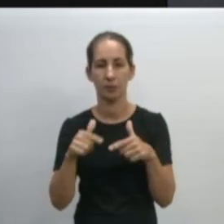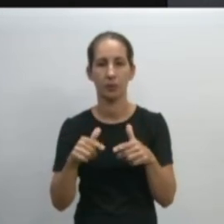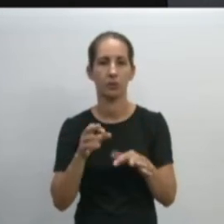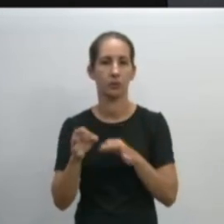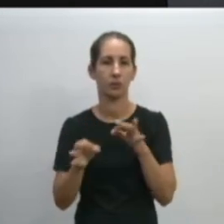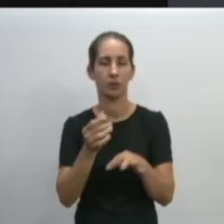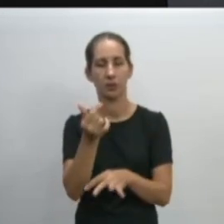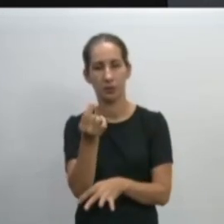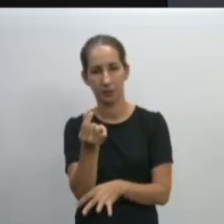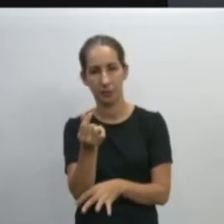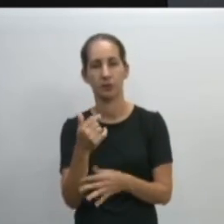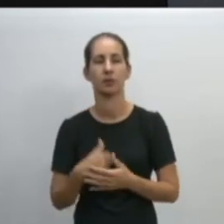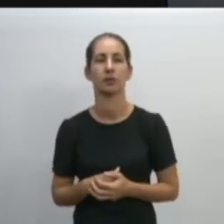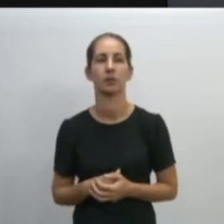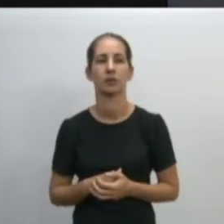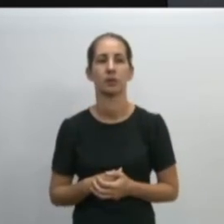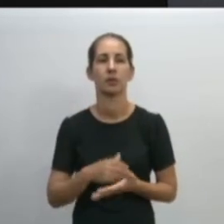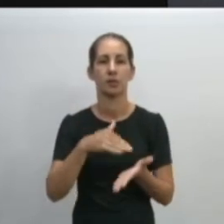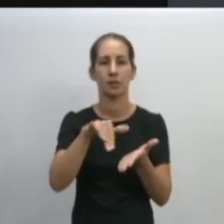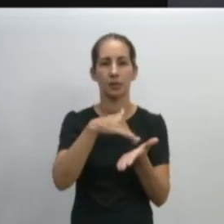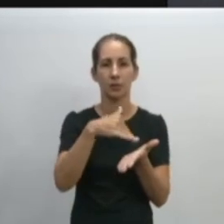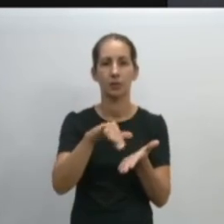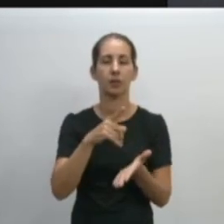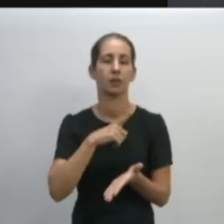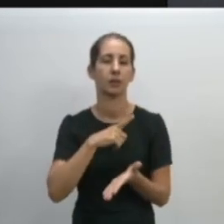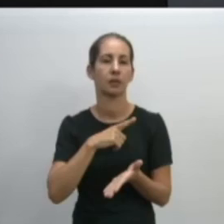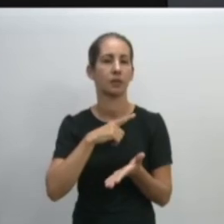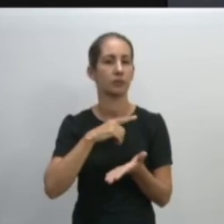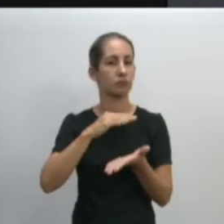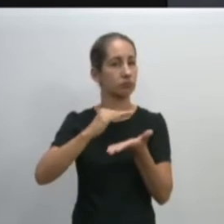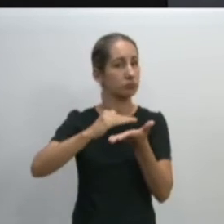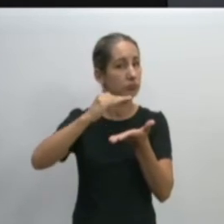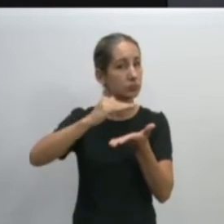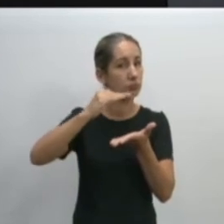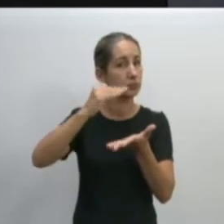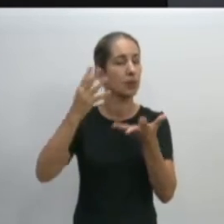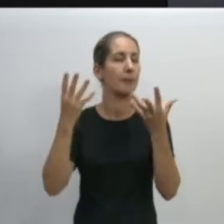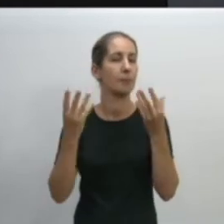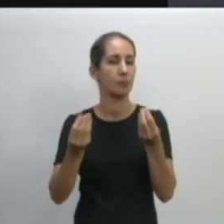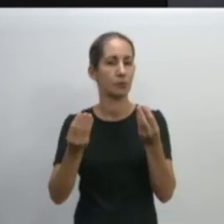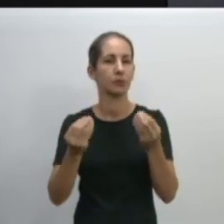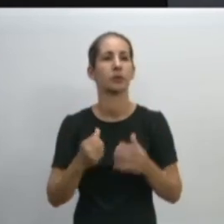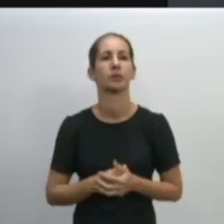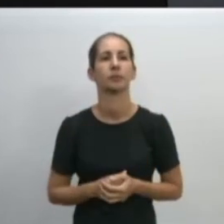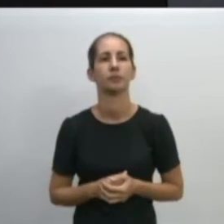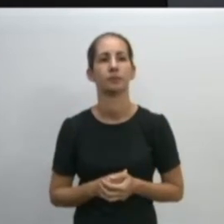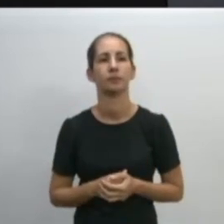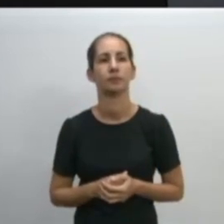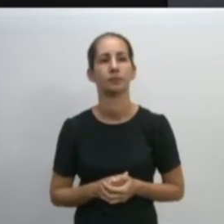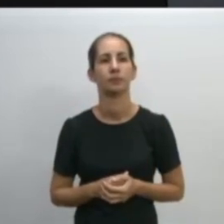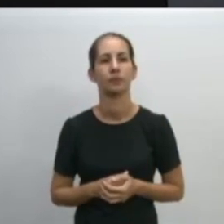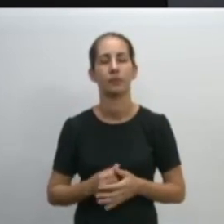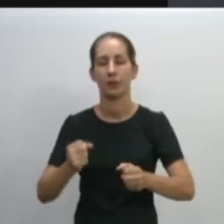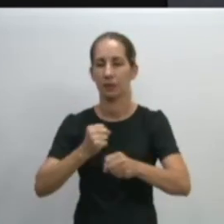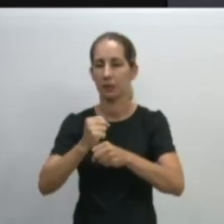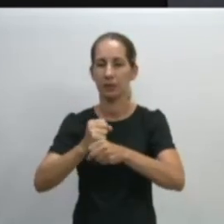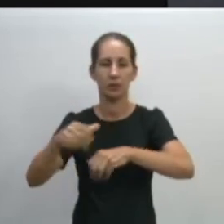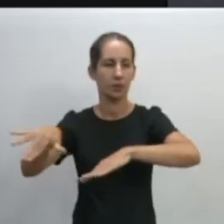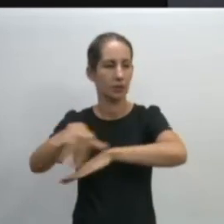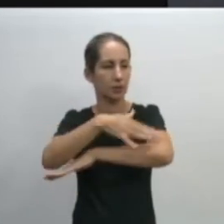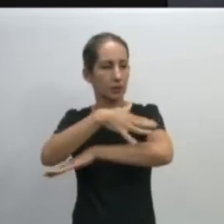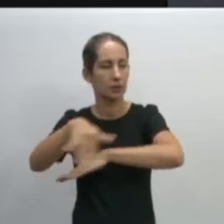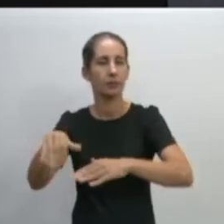ordenador de despesa, uma secretaria que tem um volume de demanda imenso. É na drenagem, é na